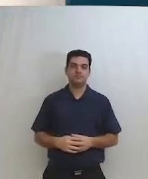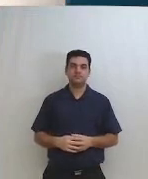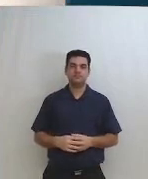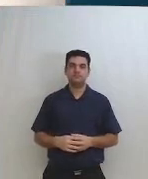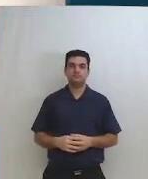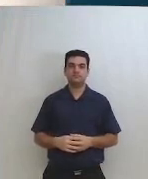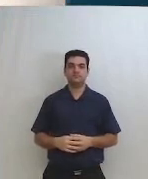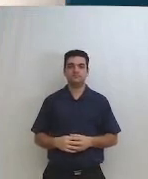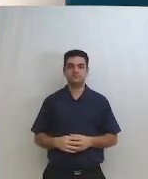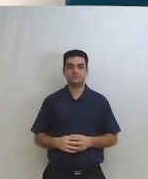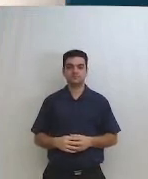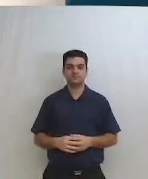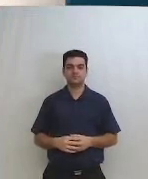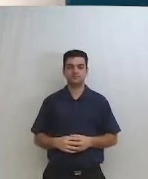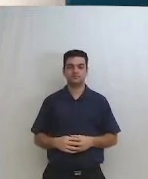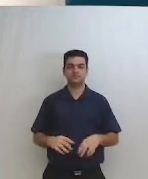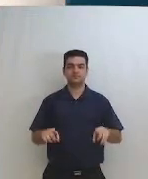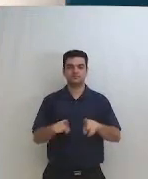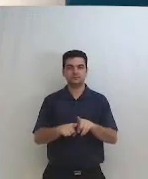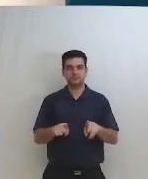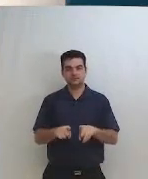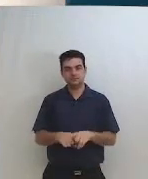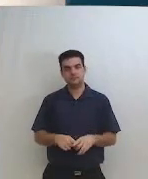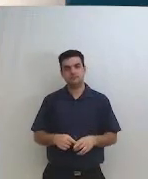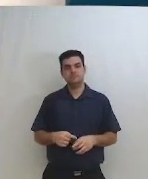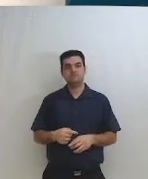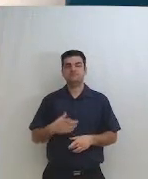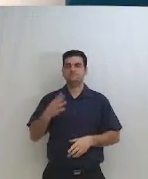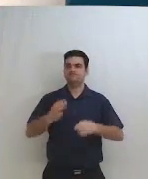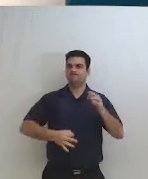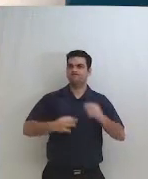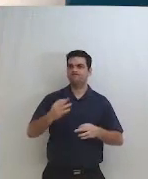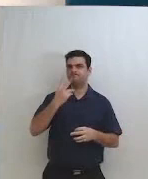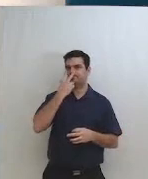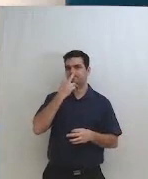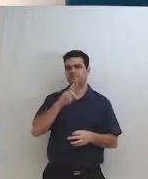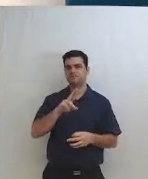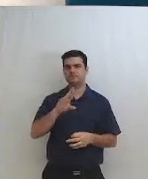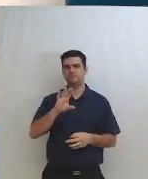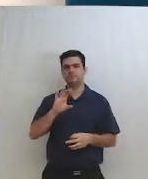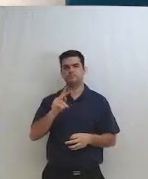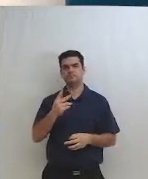Em determinado julgamento de RHC de número